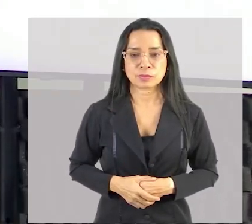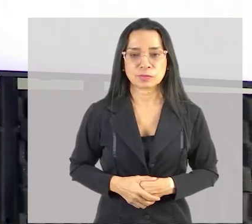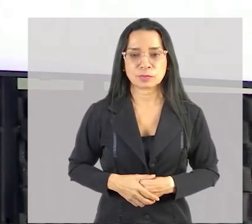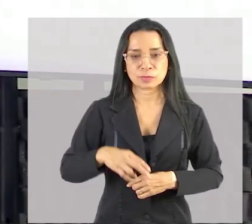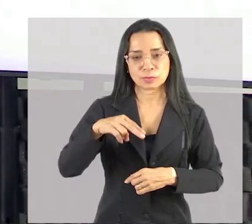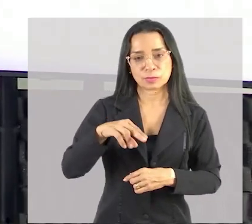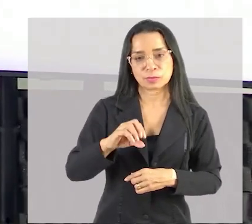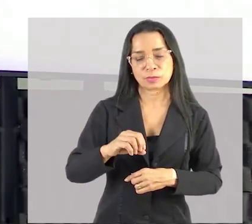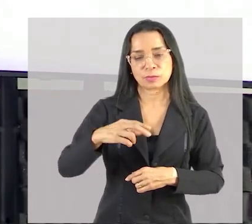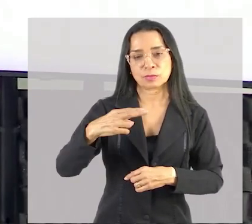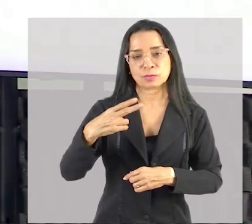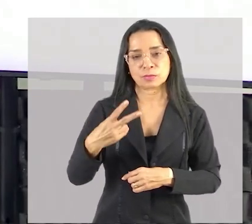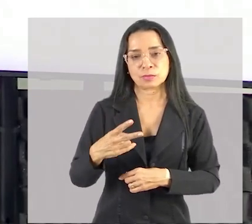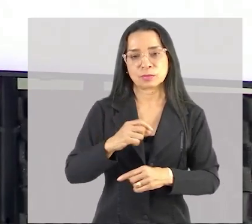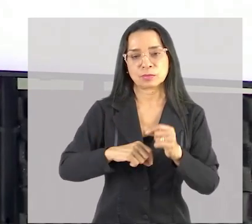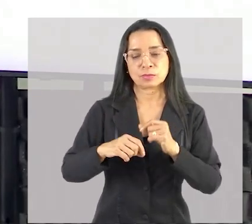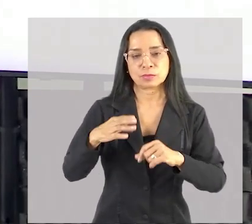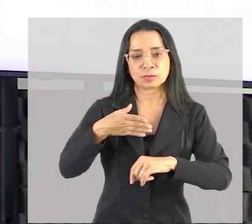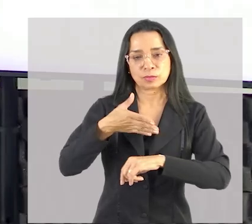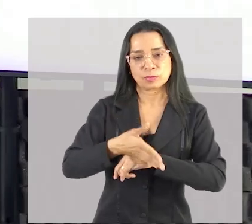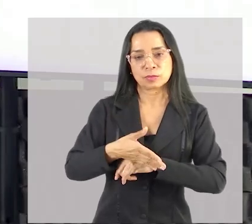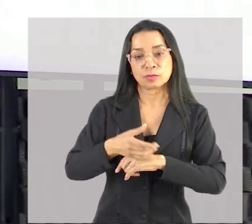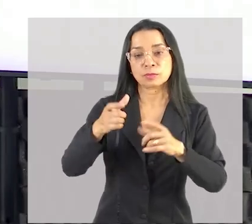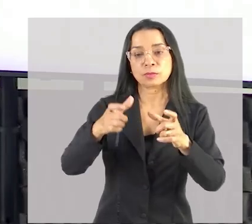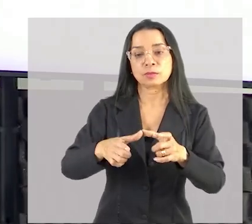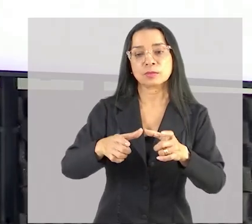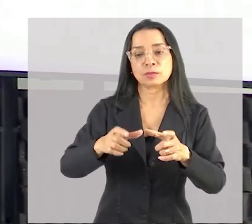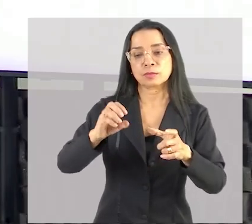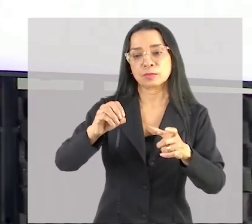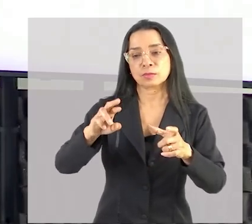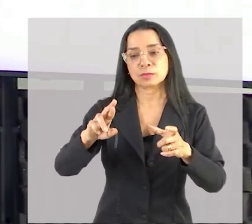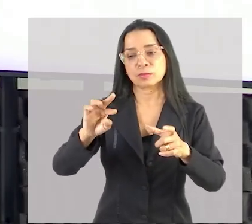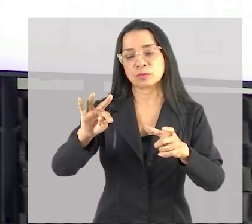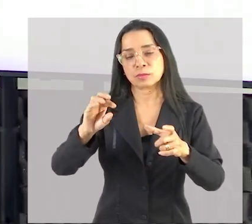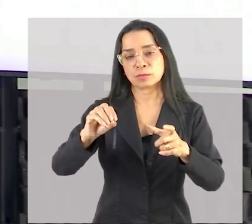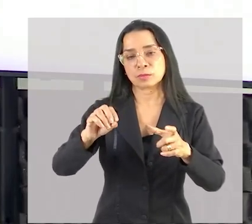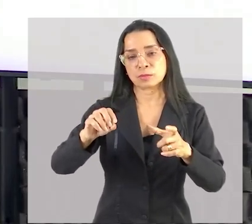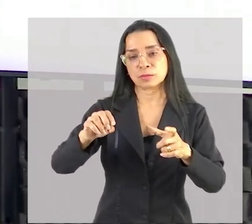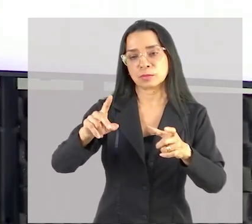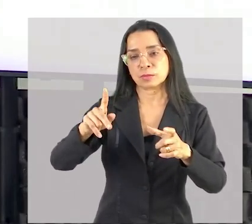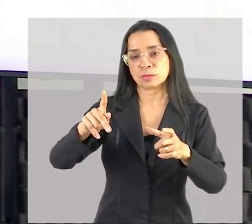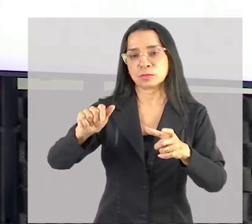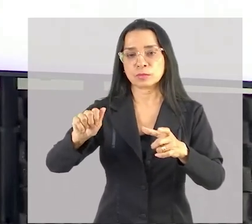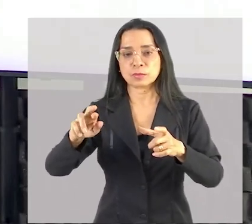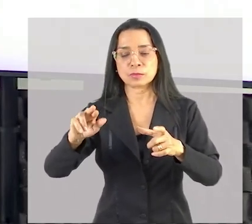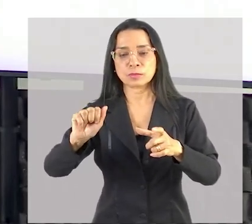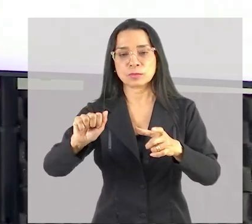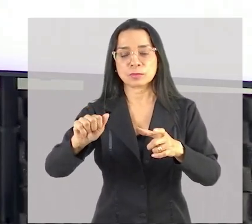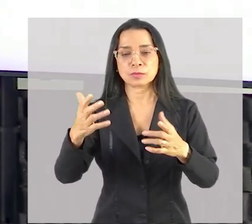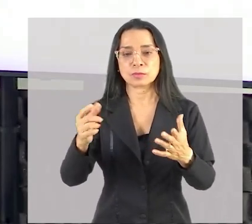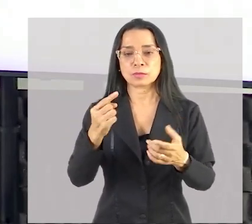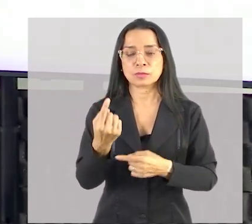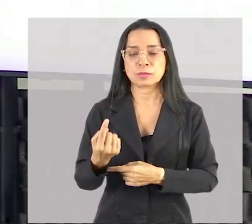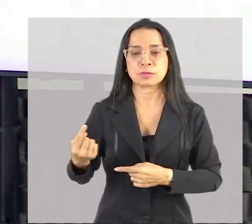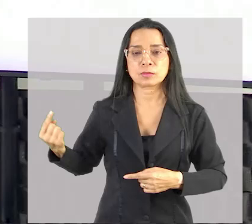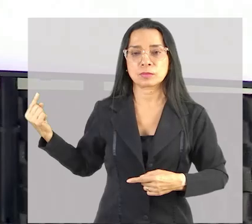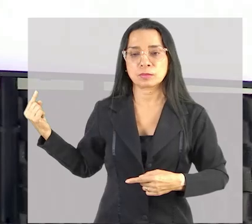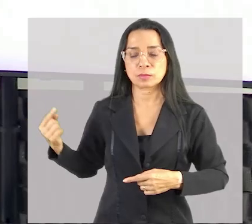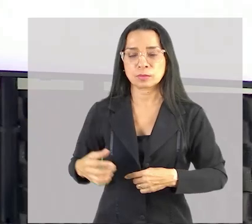NO2, ele vai precisar entrar na posição orto-para. Ele vai precisar entrar na posição